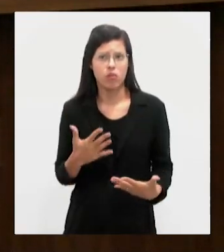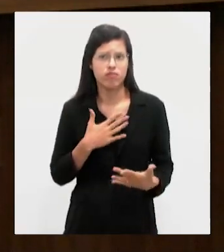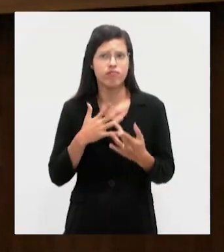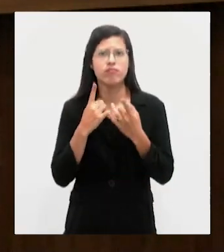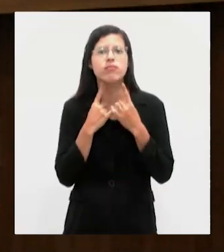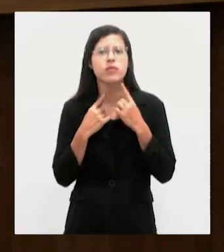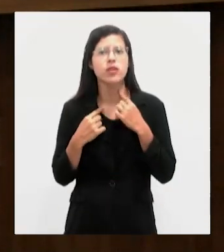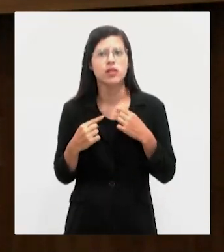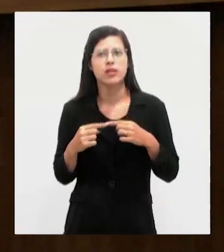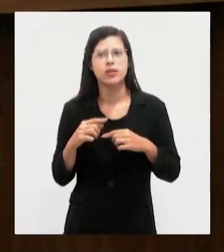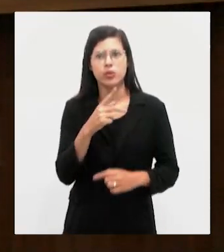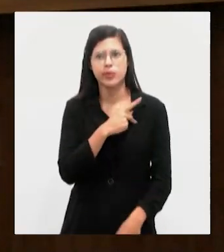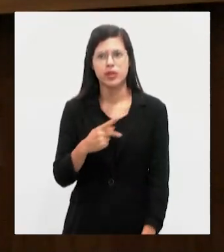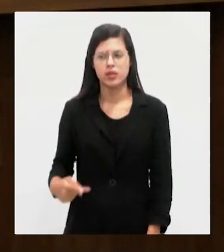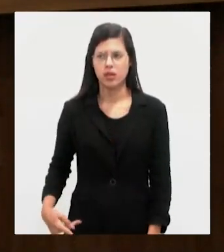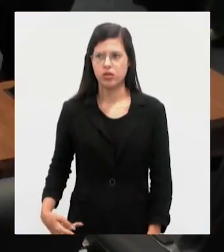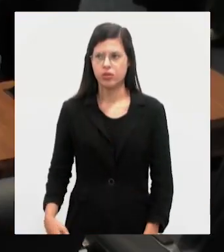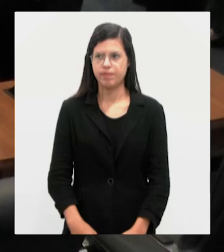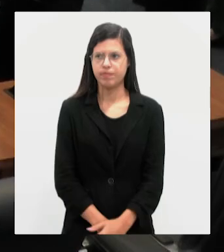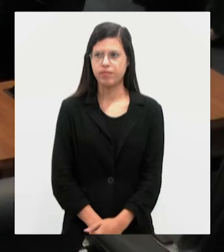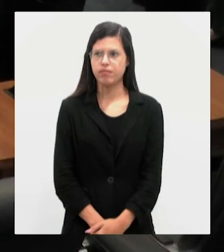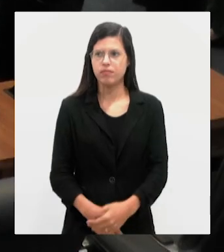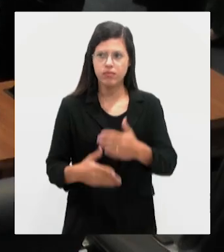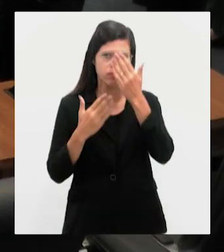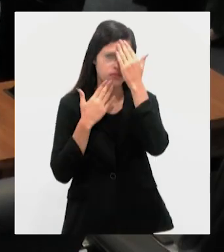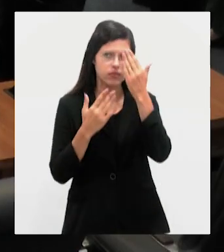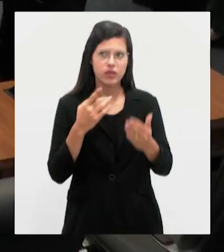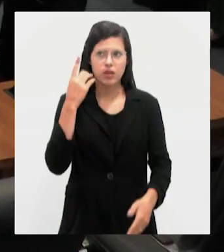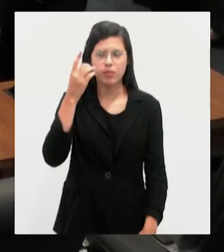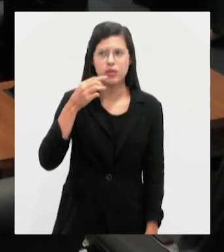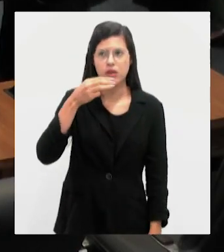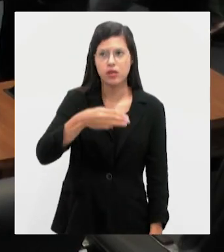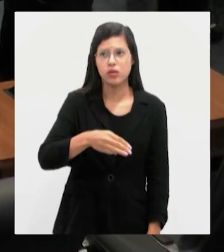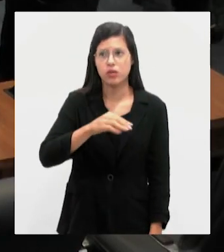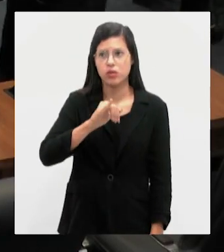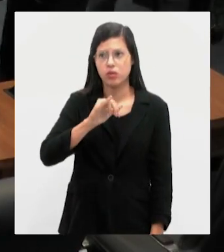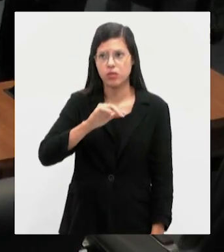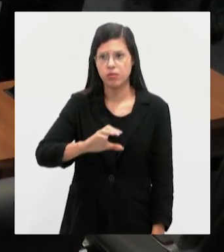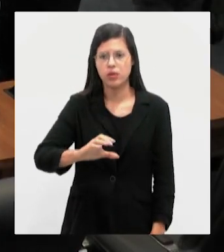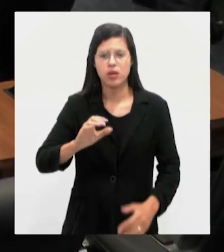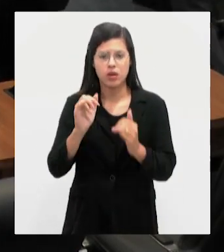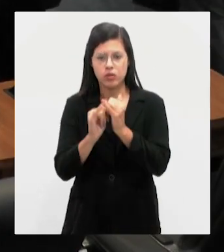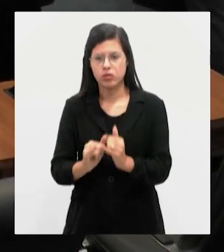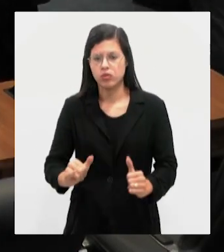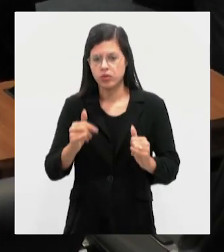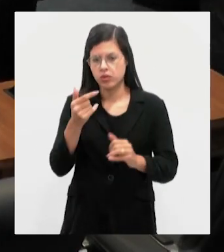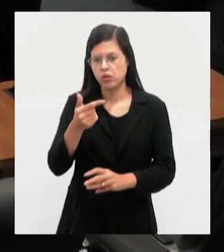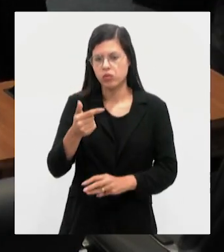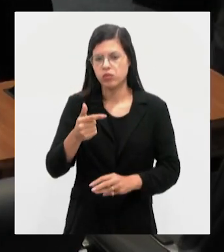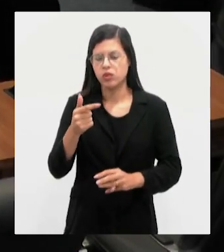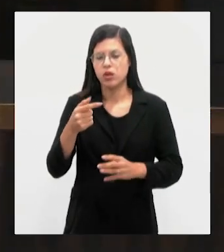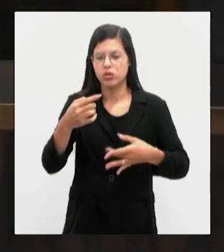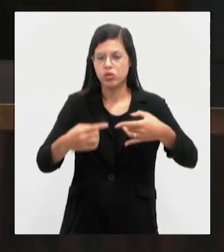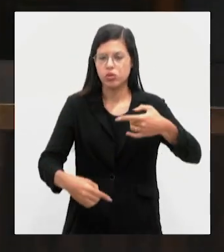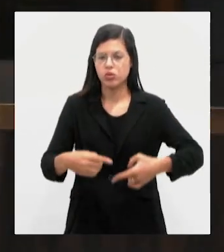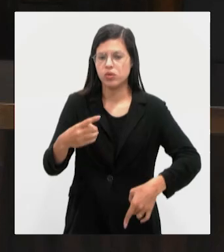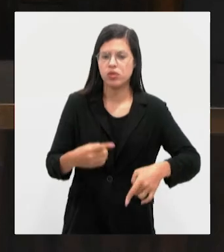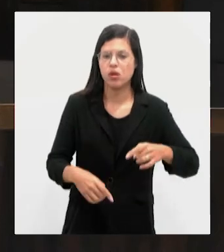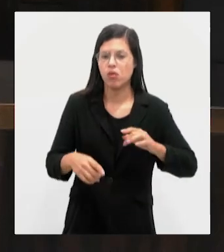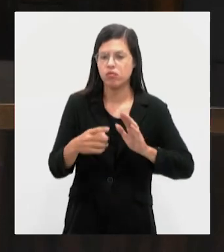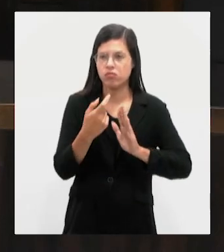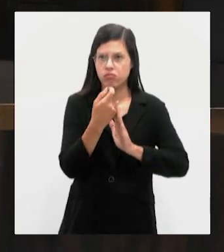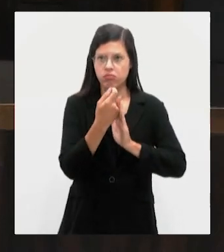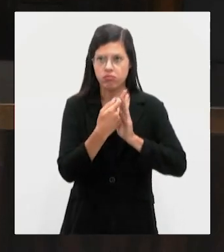desejo, presidente. Obrigado, deputado Carlos Mink. Anuncio, em segunda discussão, redação